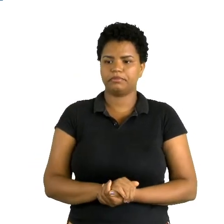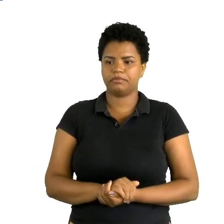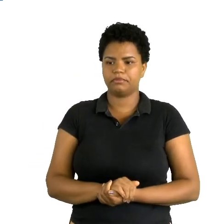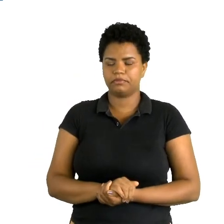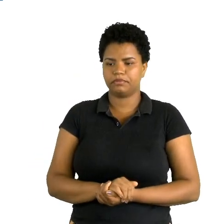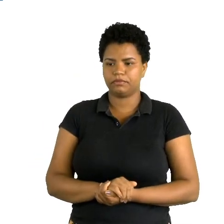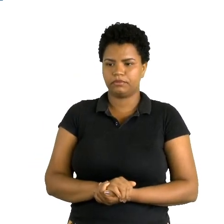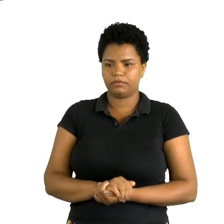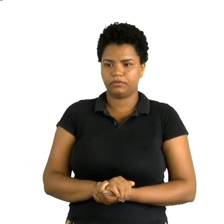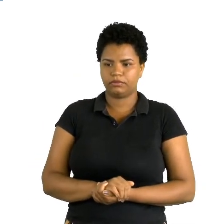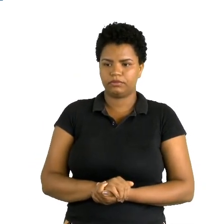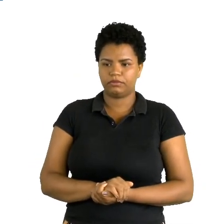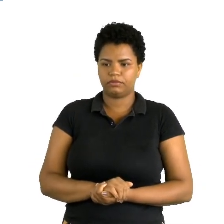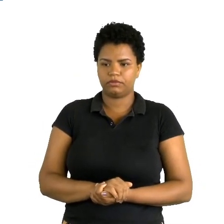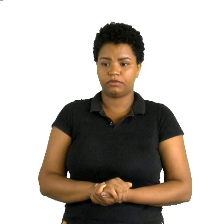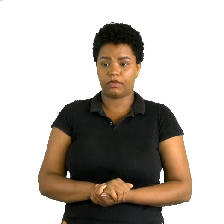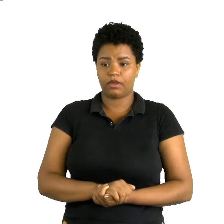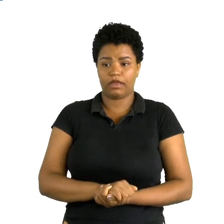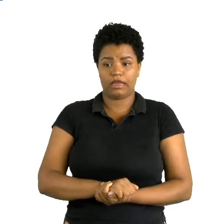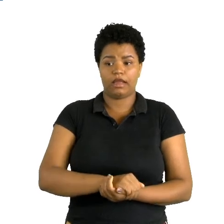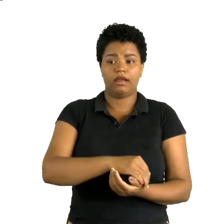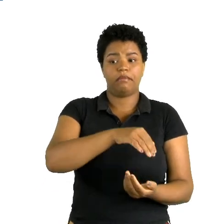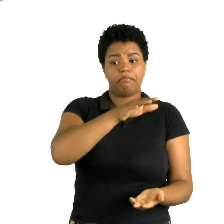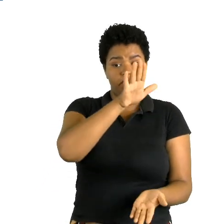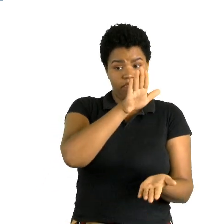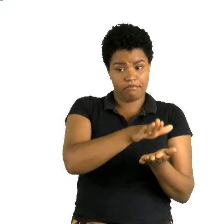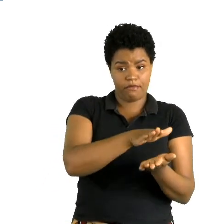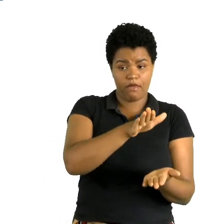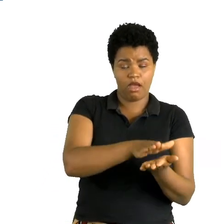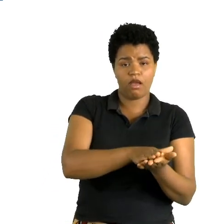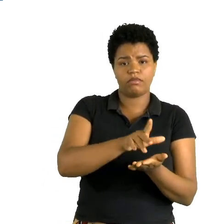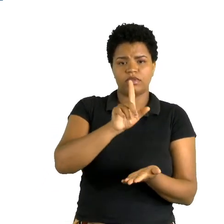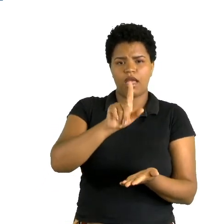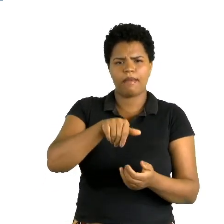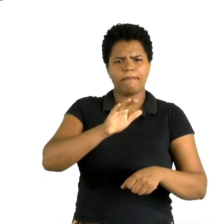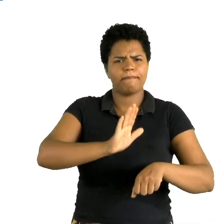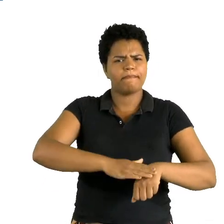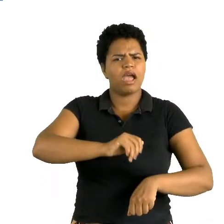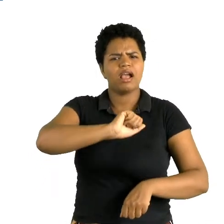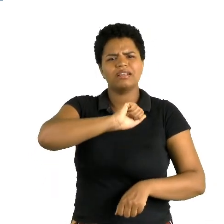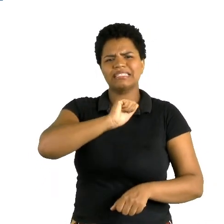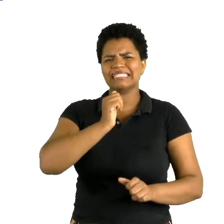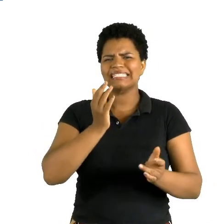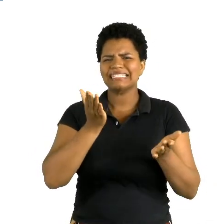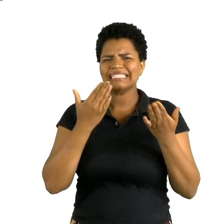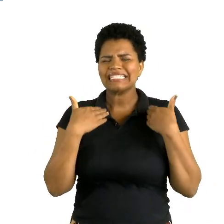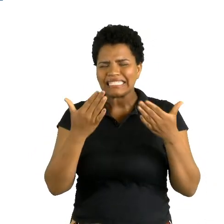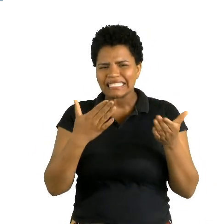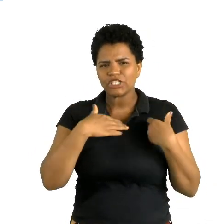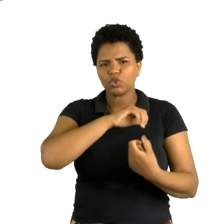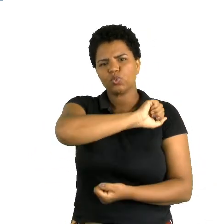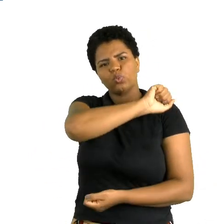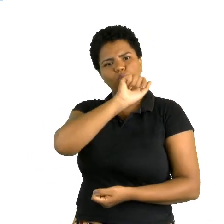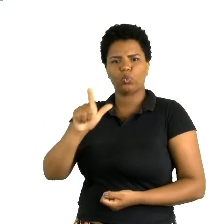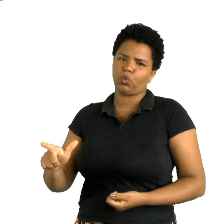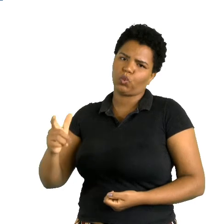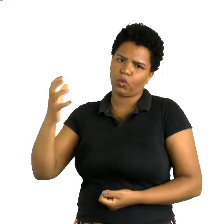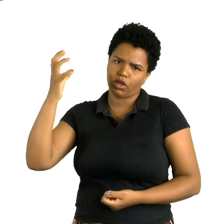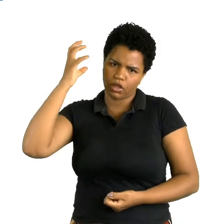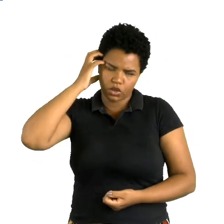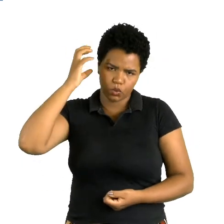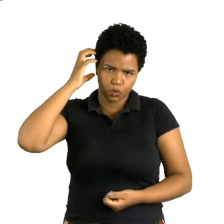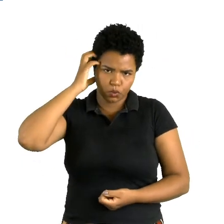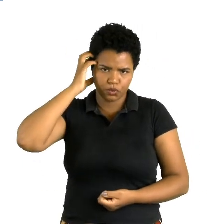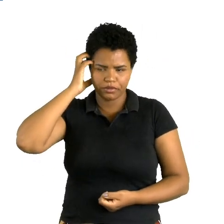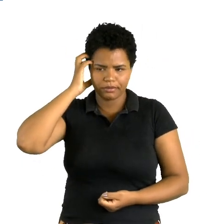pai. Palmas is hotter than Cuiabá. Então aqui nós já estamos dizendo que Palmas já é